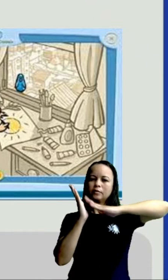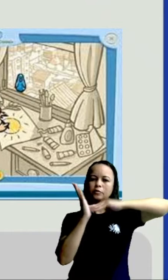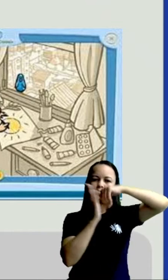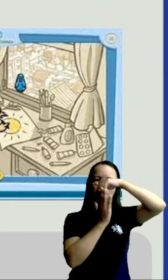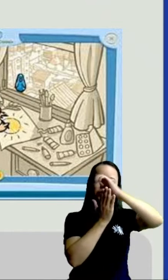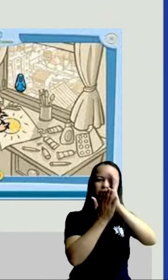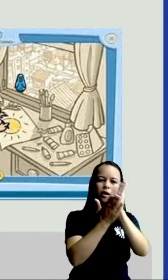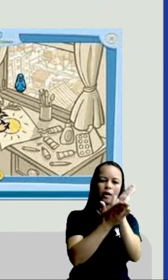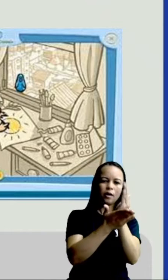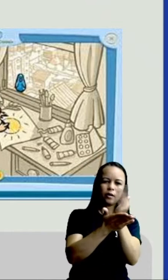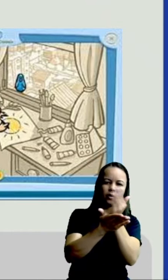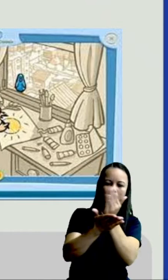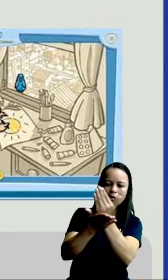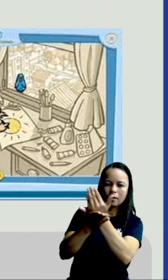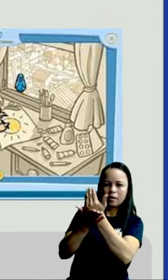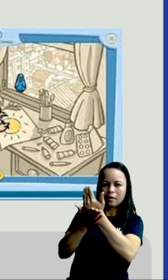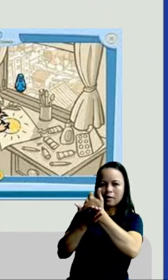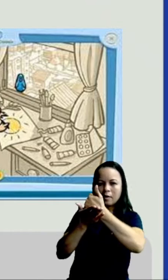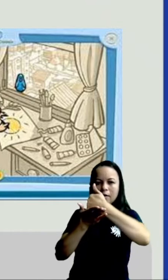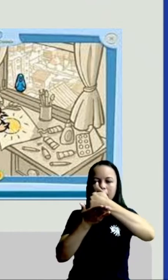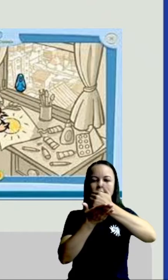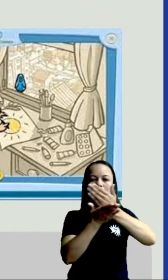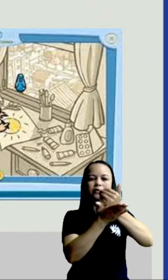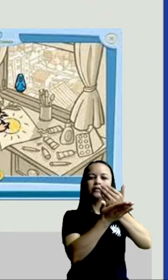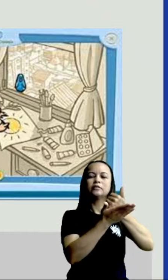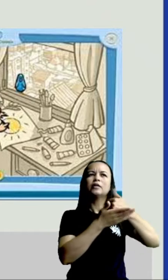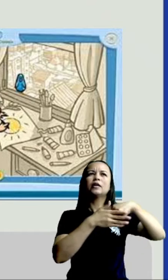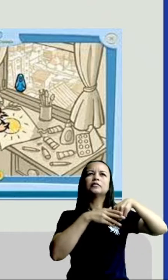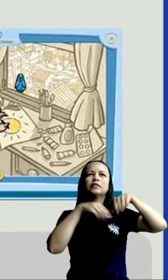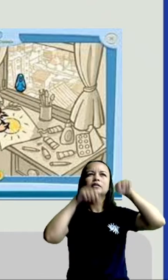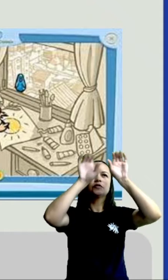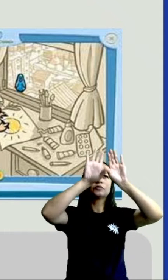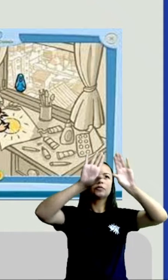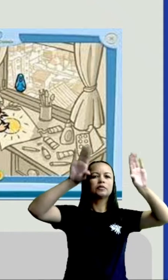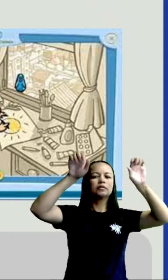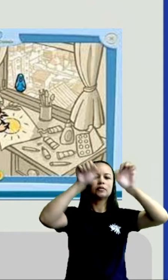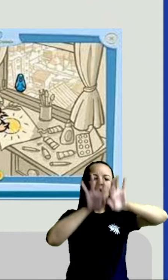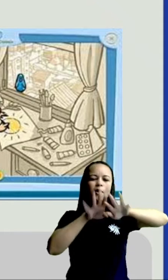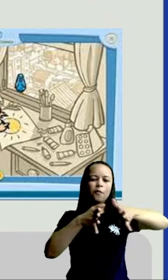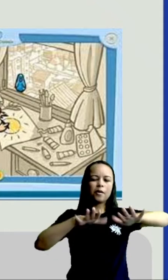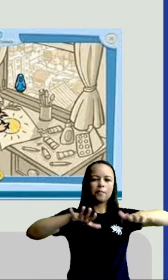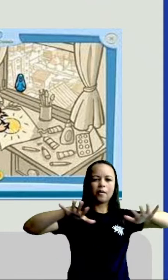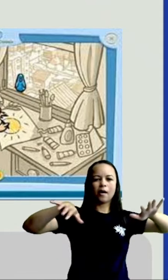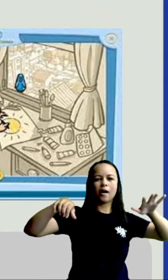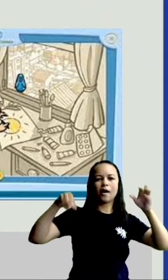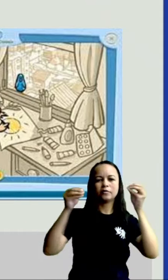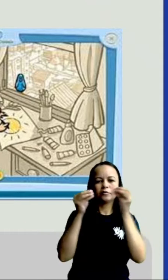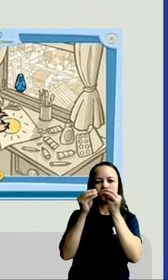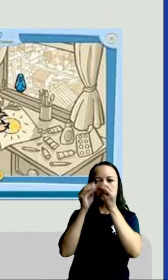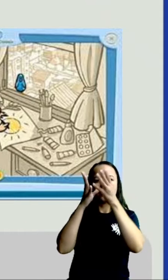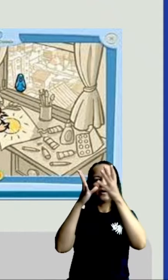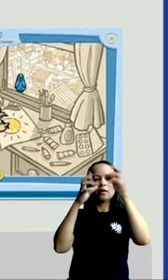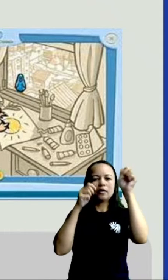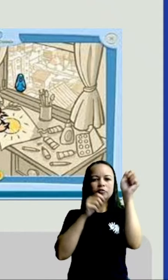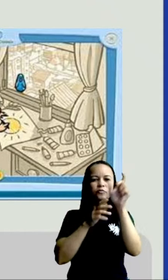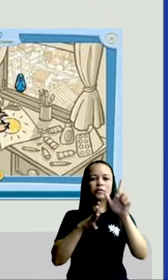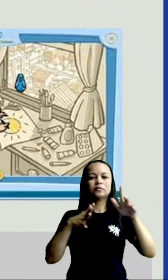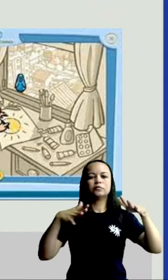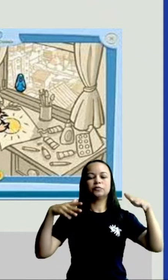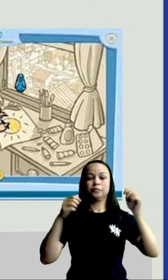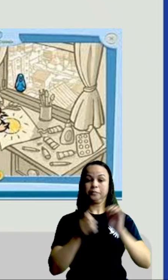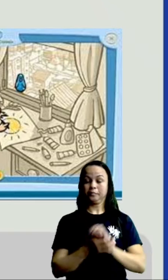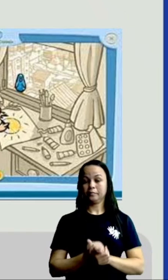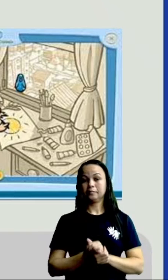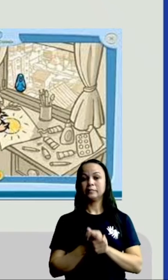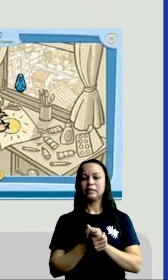vela Branco navegando e tanto céu e mar num beijo azul viajo vem